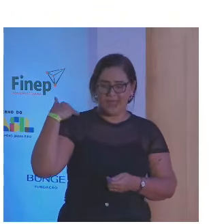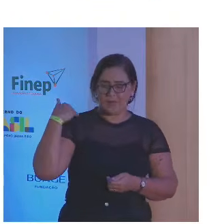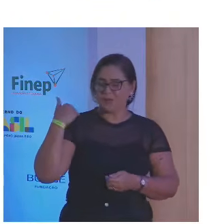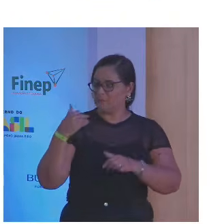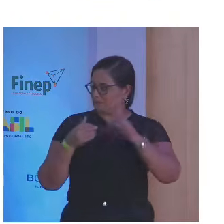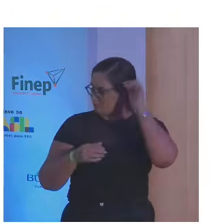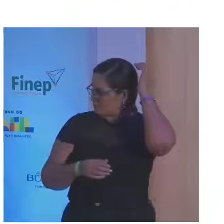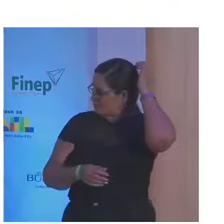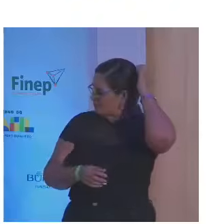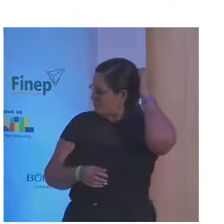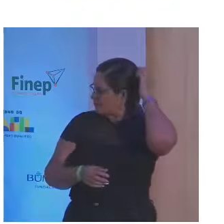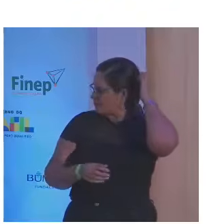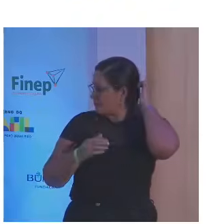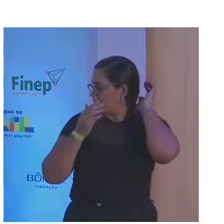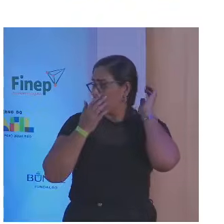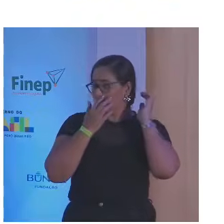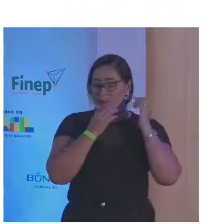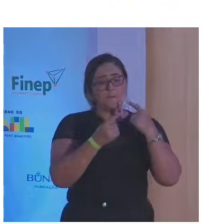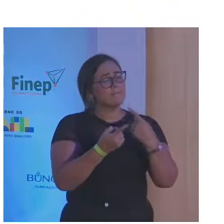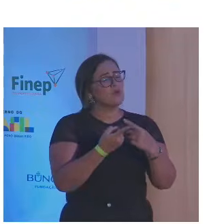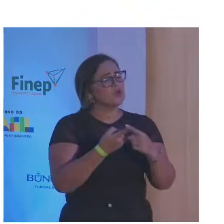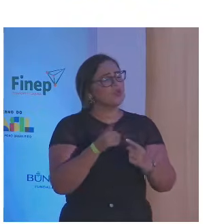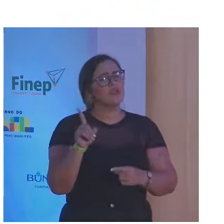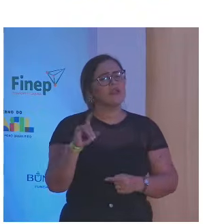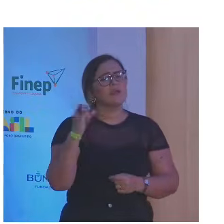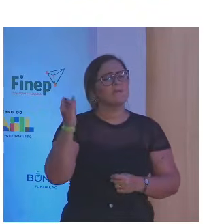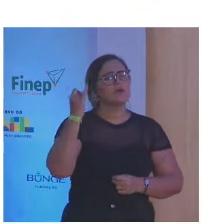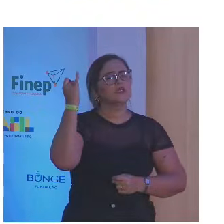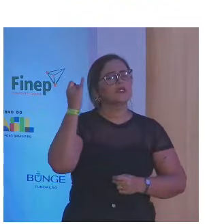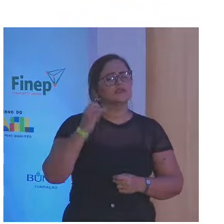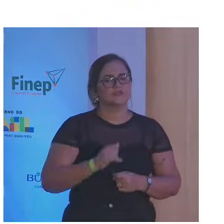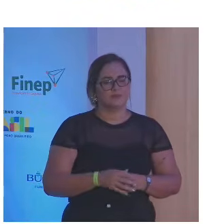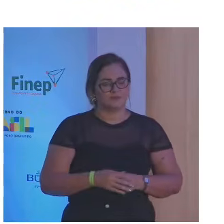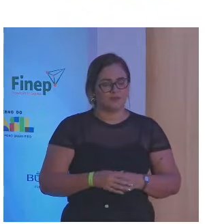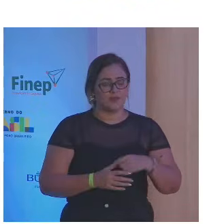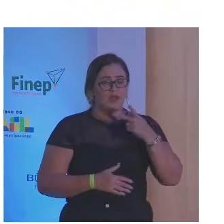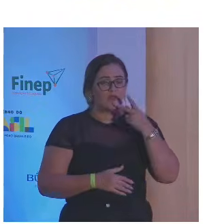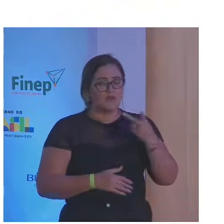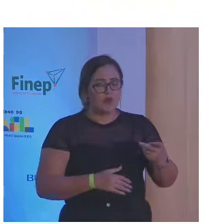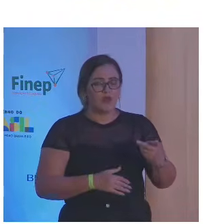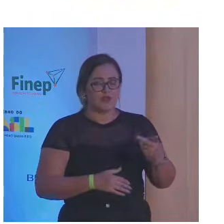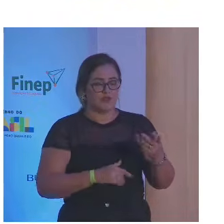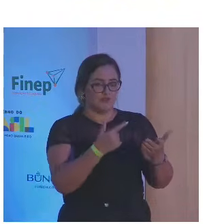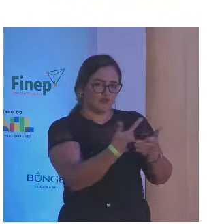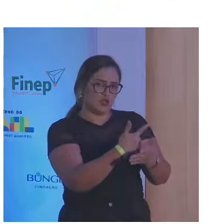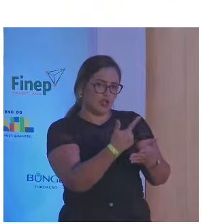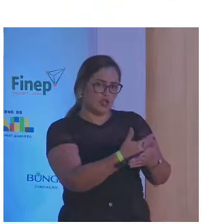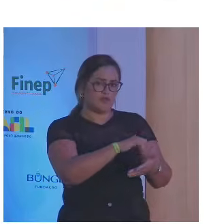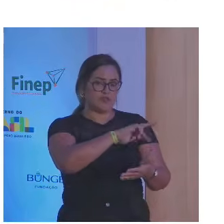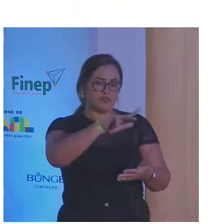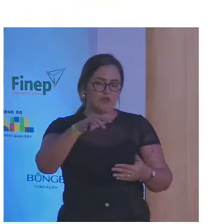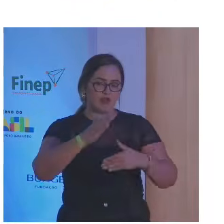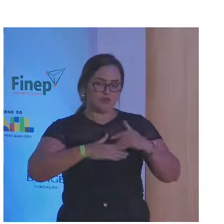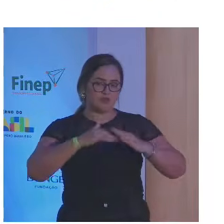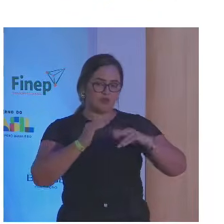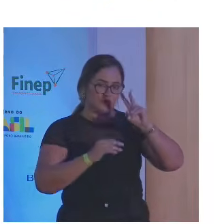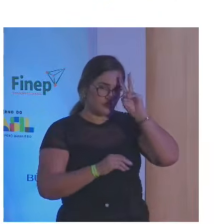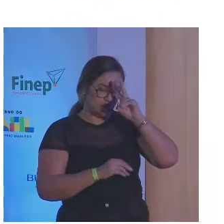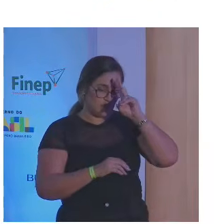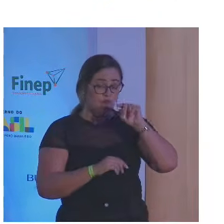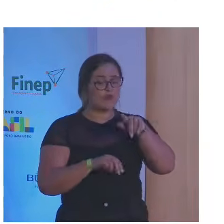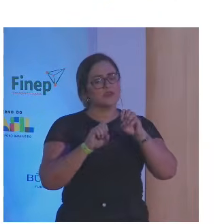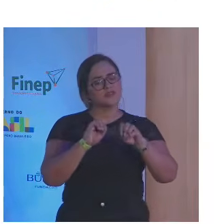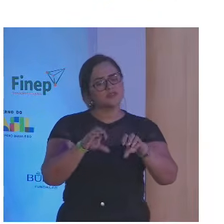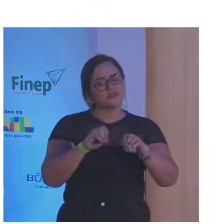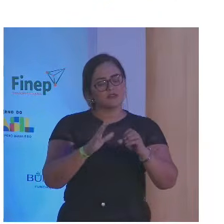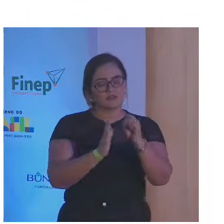Né? E por que isso é importante? Porque dizem os livros e muitos historiadores, vocês foram ensinados